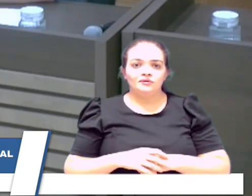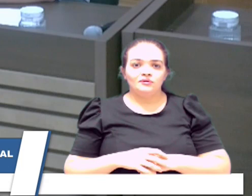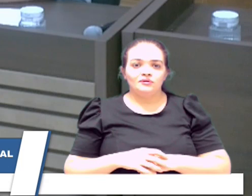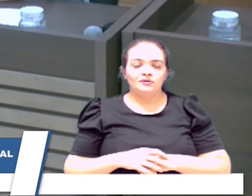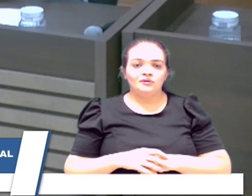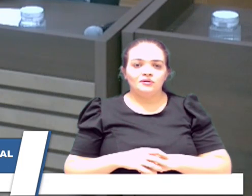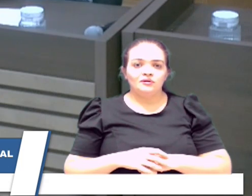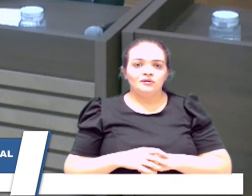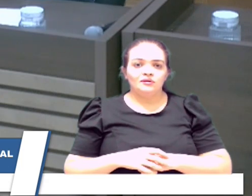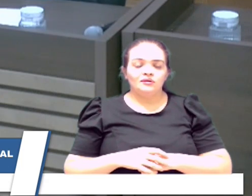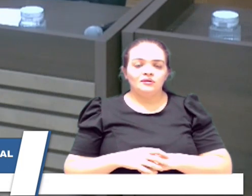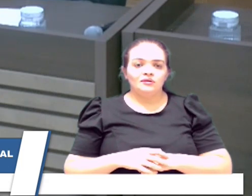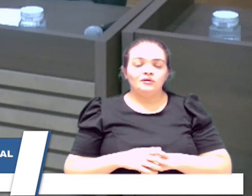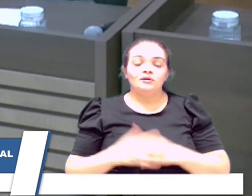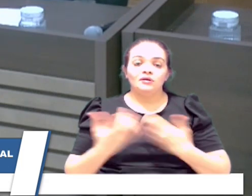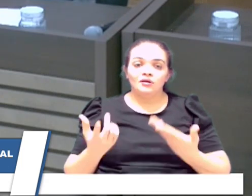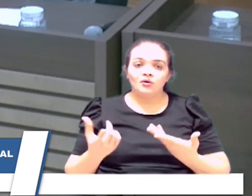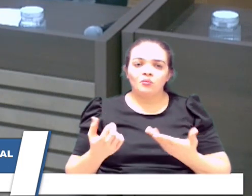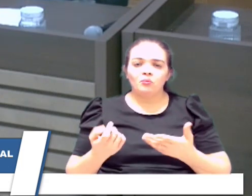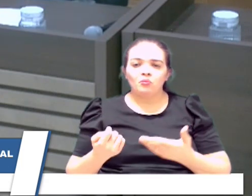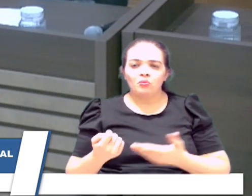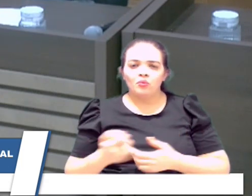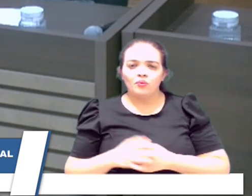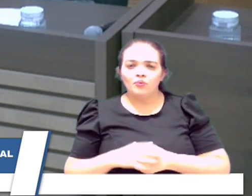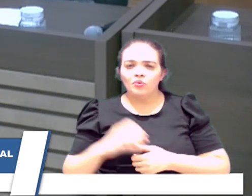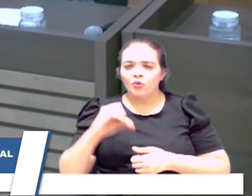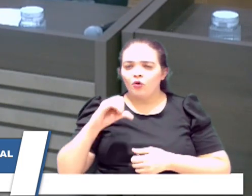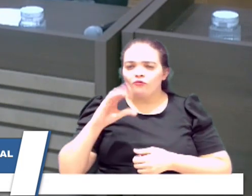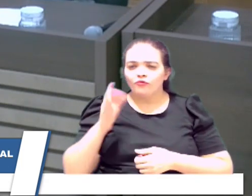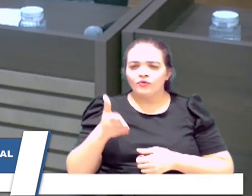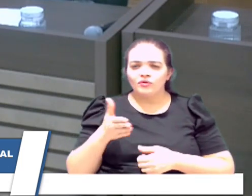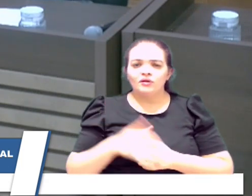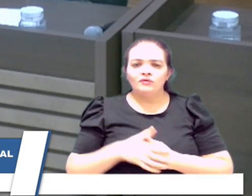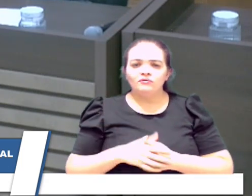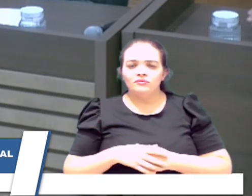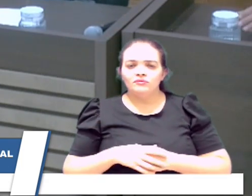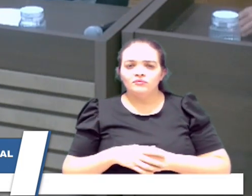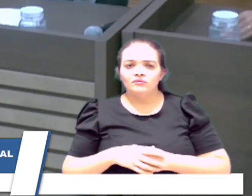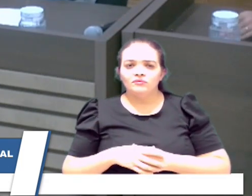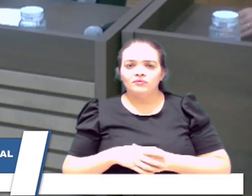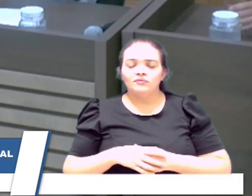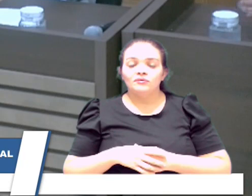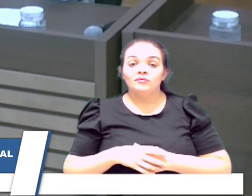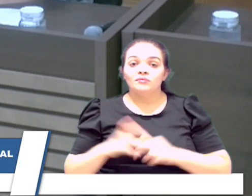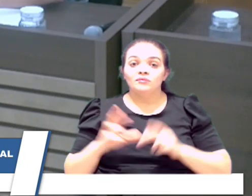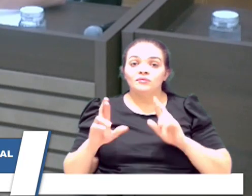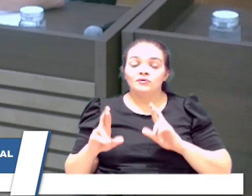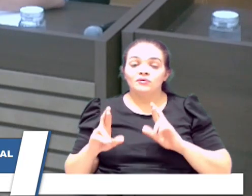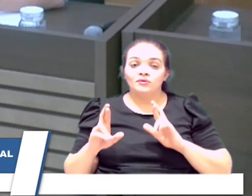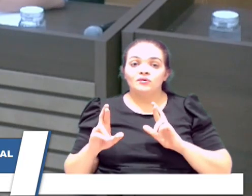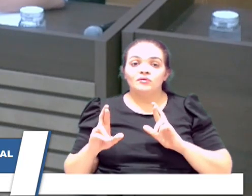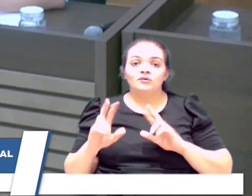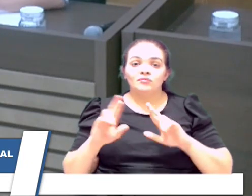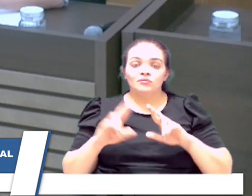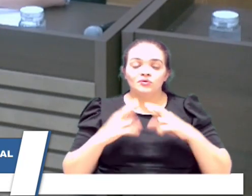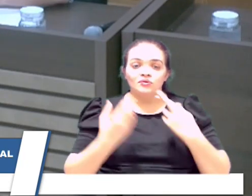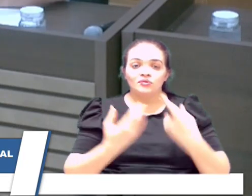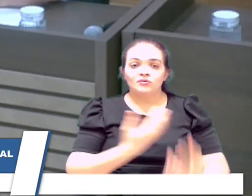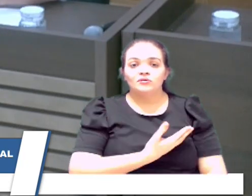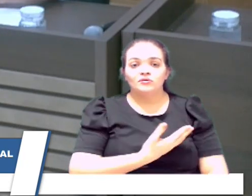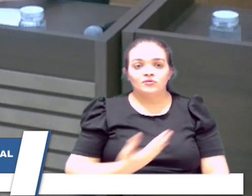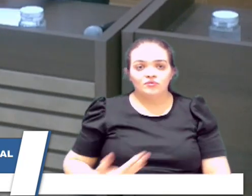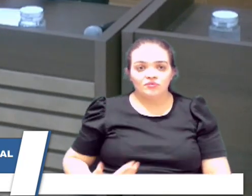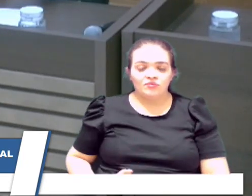da hora, já está quase 9h30. Eu espero que essa audiência pública,